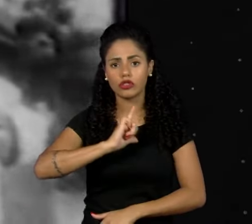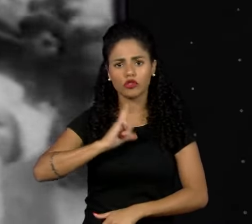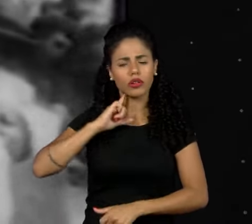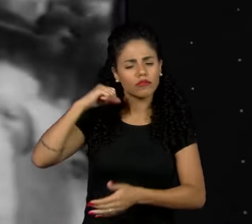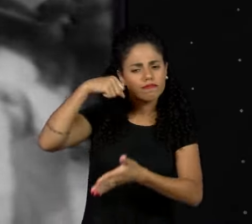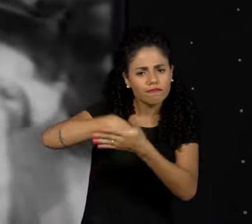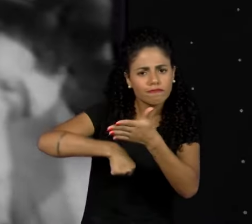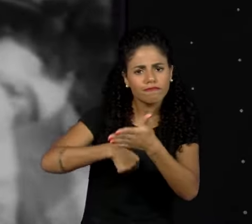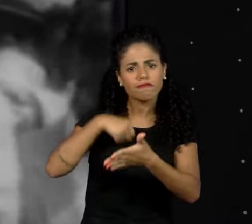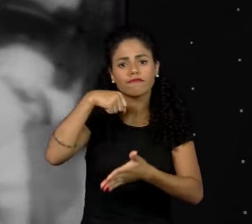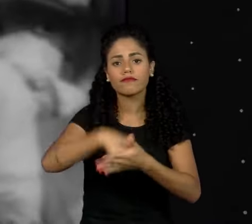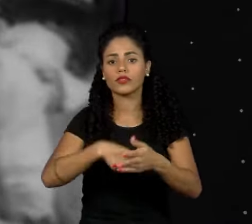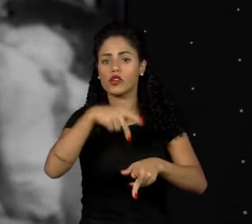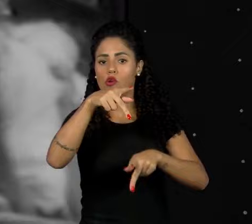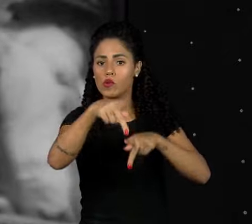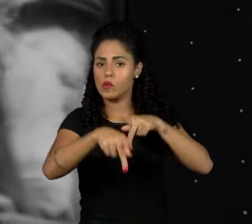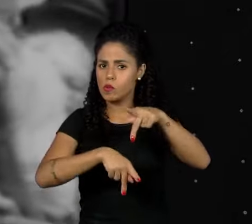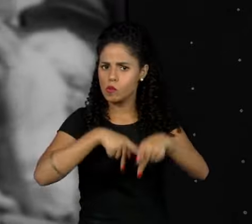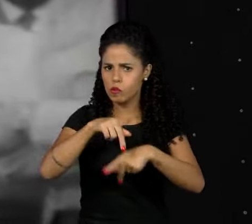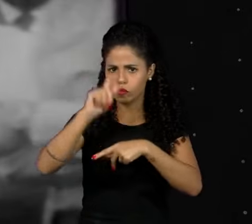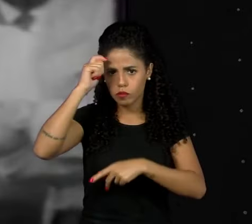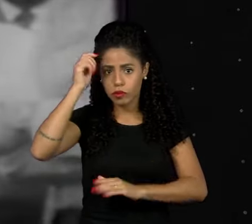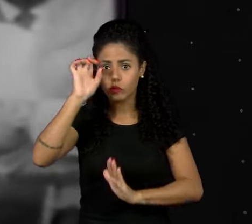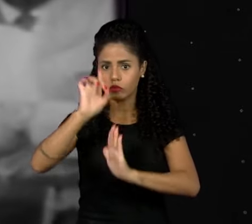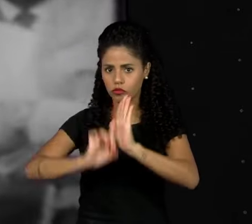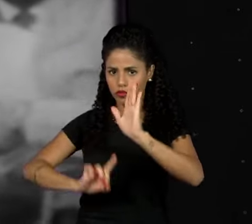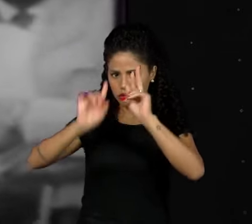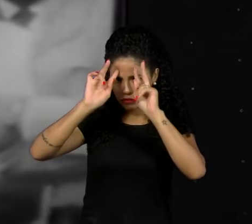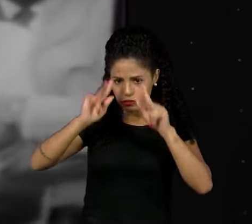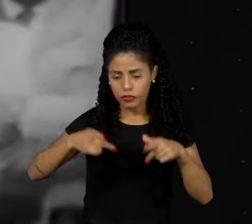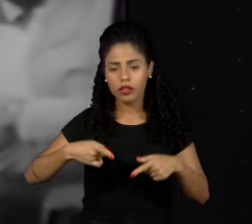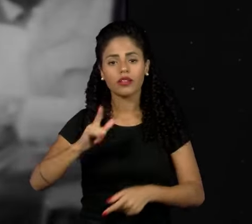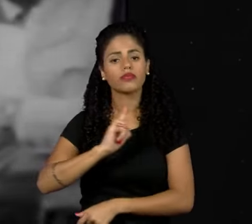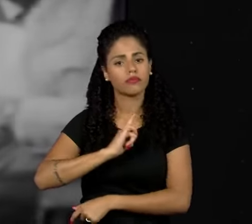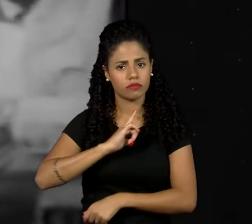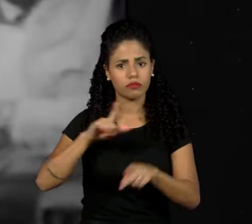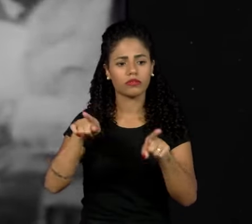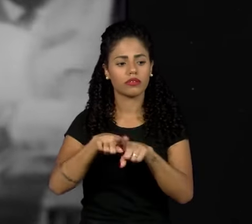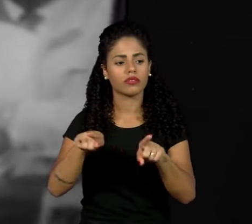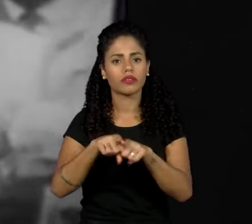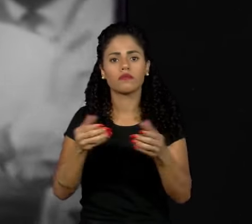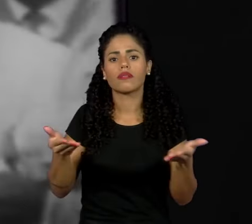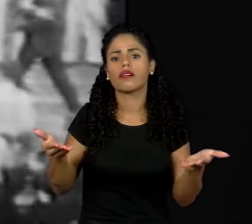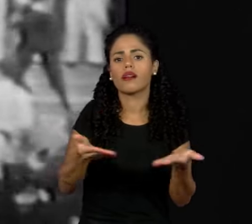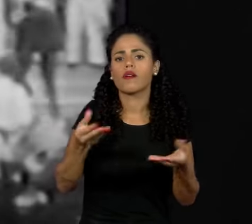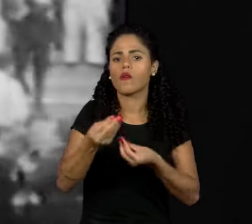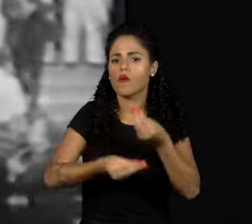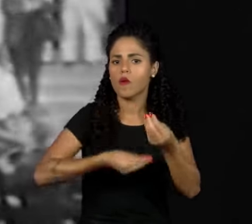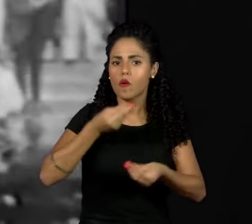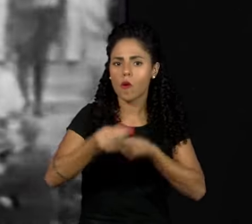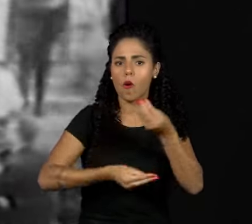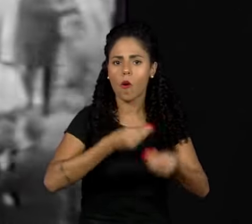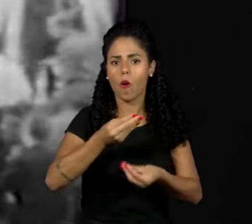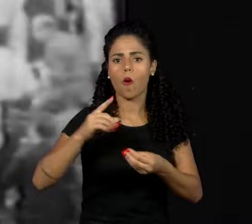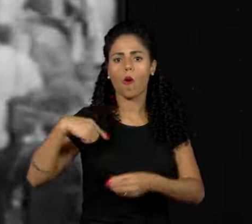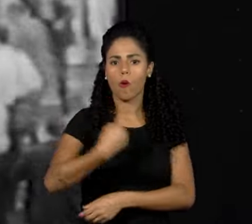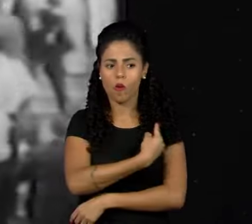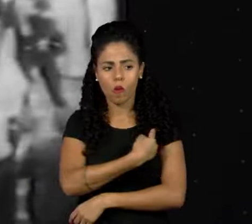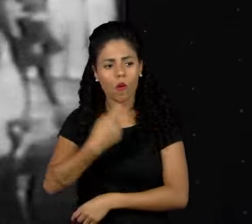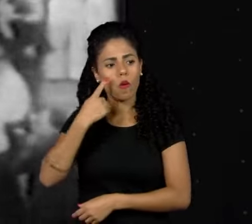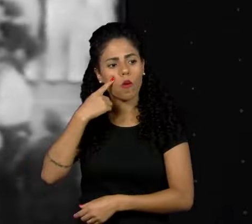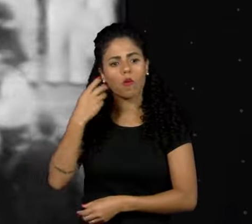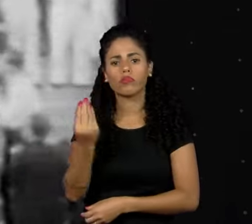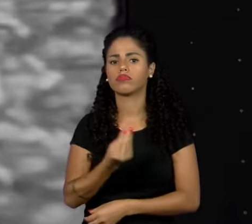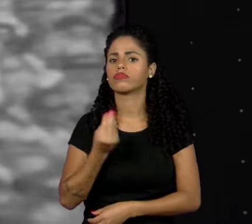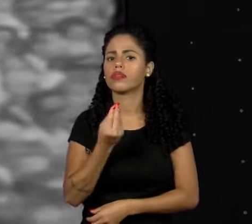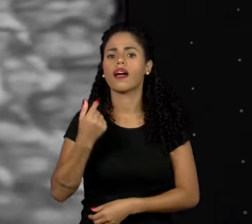luta do povo negro por direitos civis. E também, nesse momento, nós vamos ter uma hermenêutica, ou